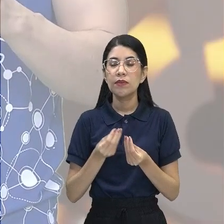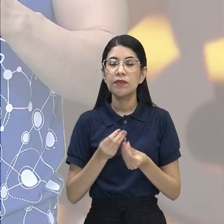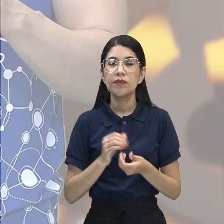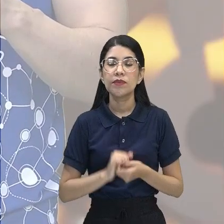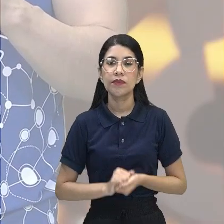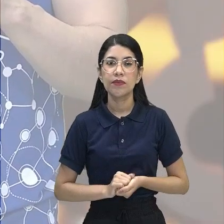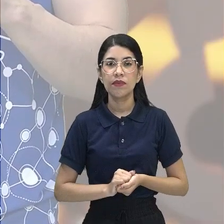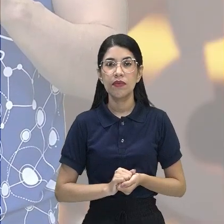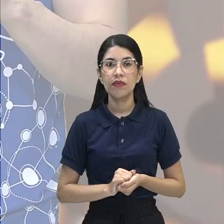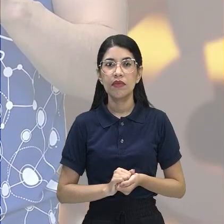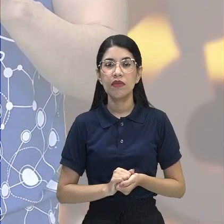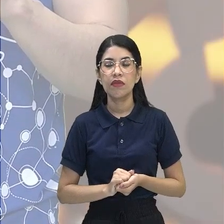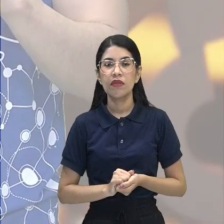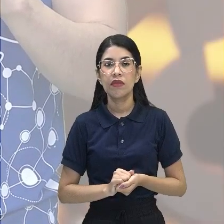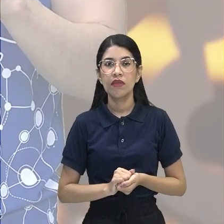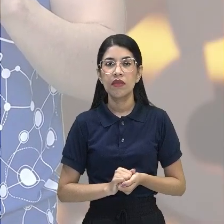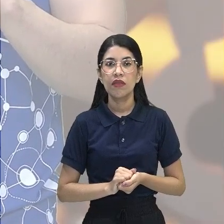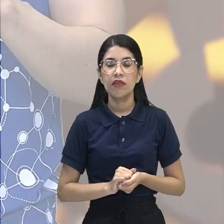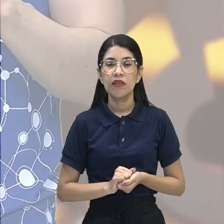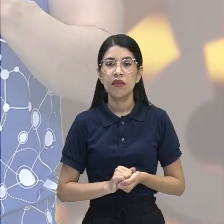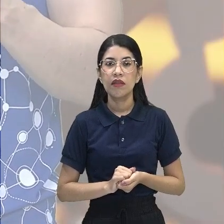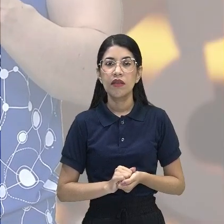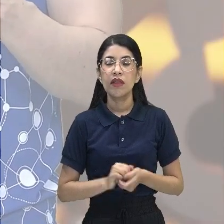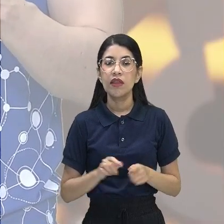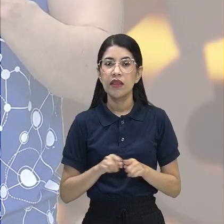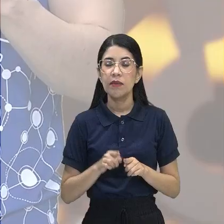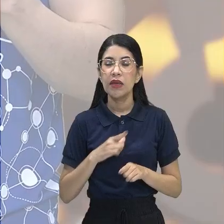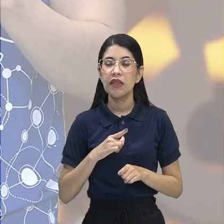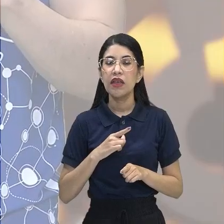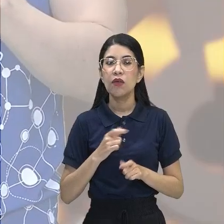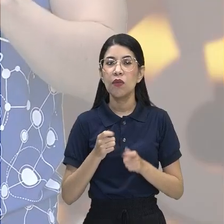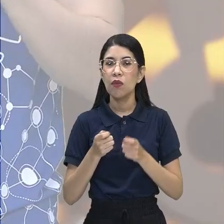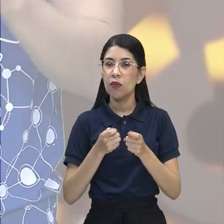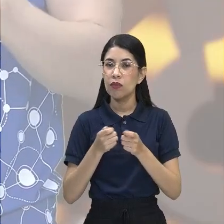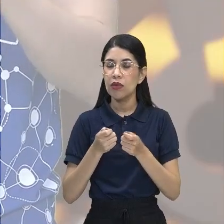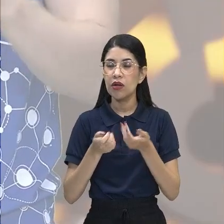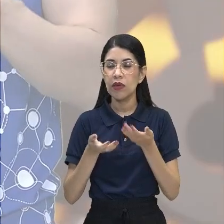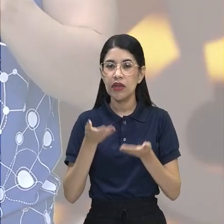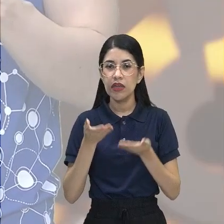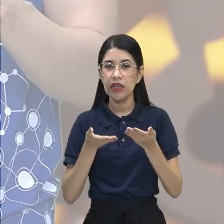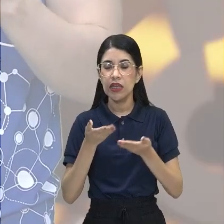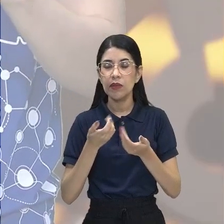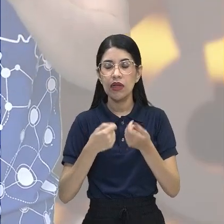para a gente uma certa instabilidade econômica, né? Então, uma crise é